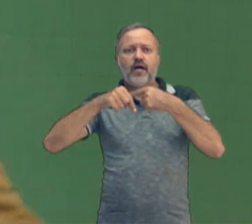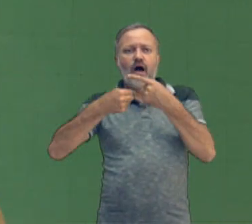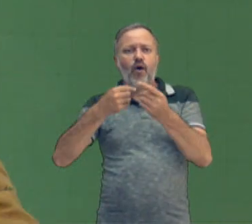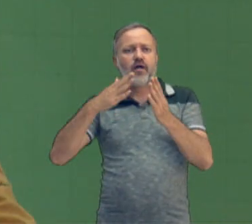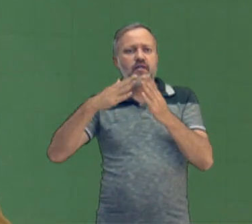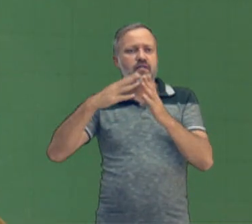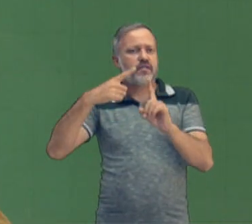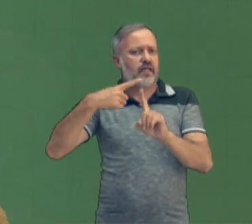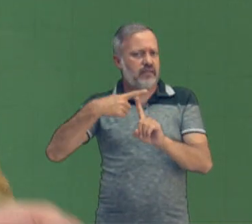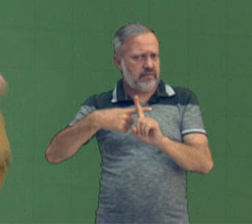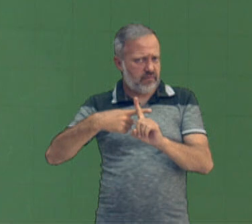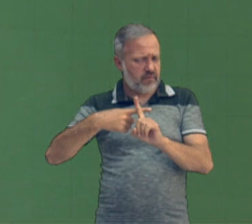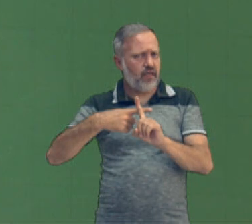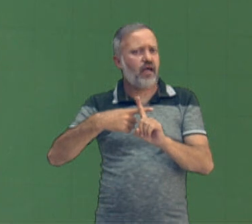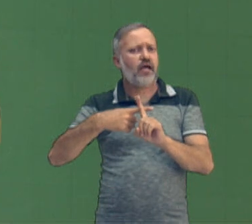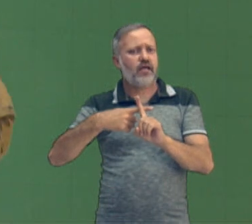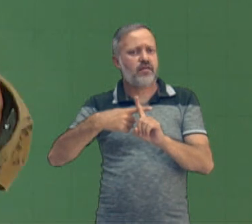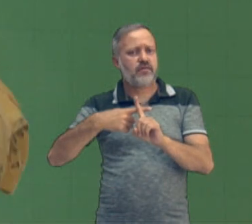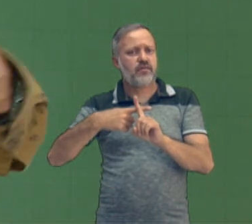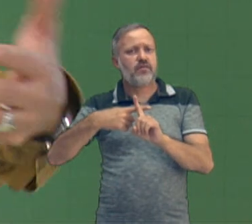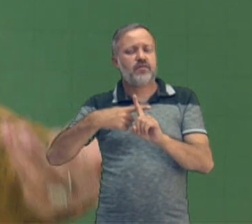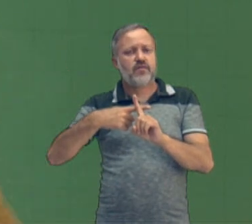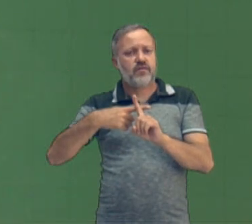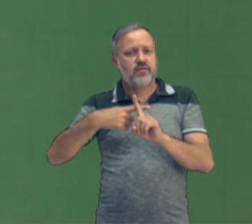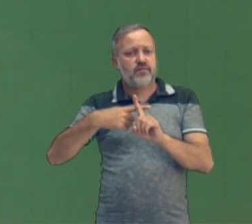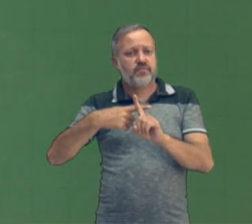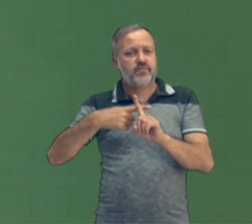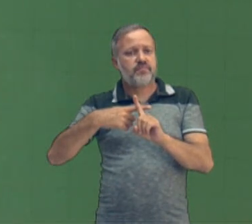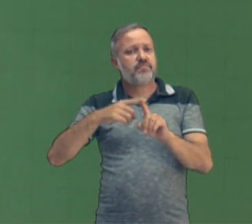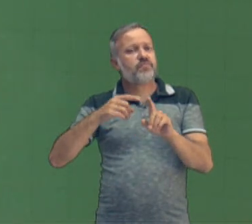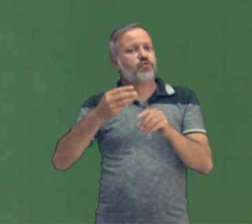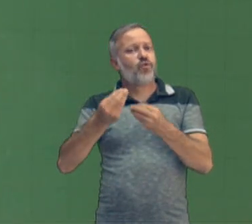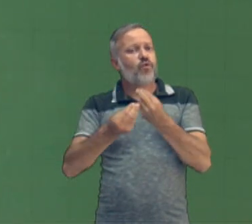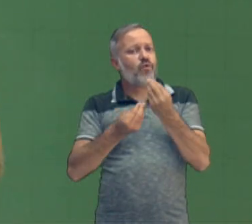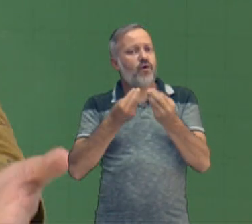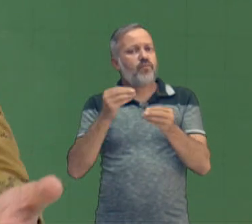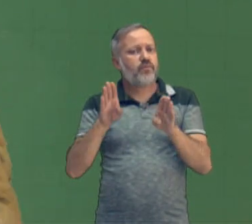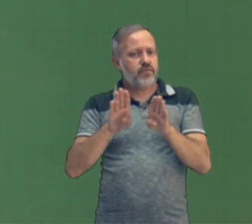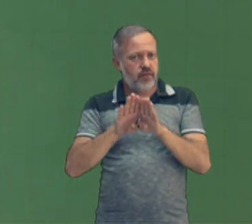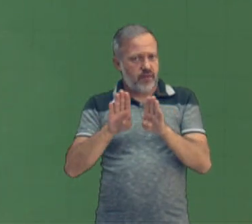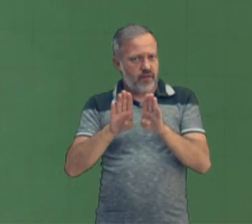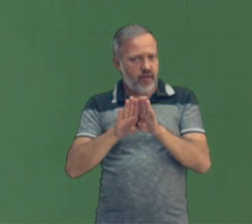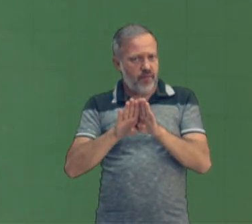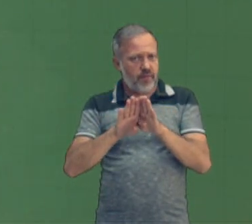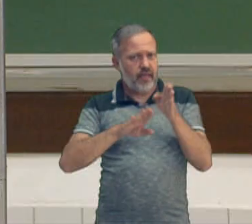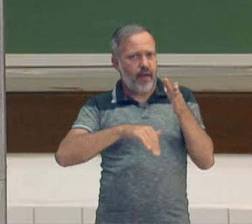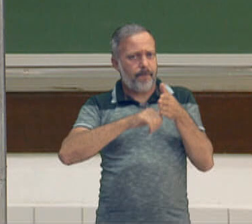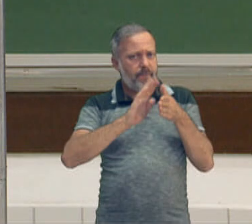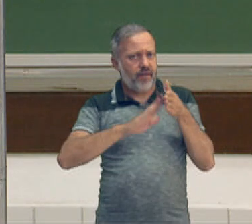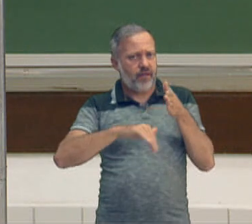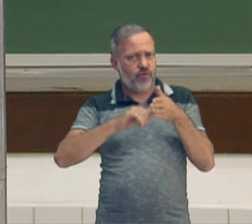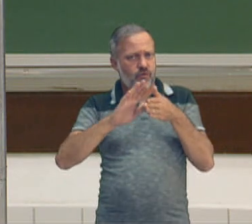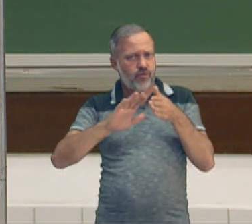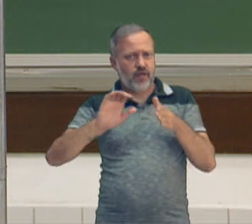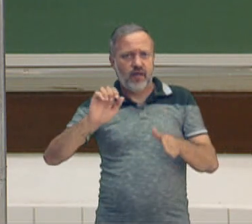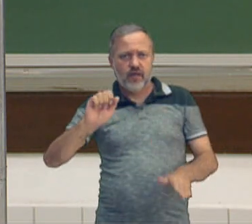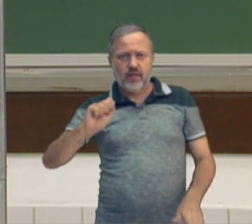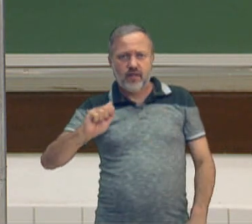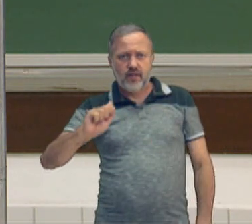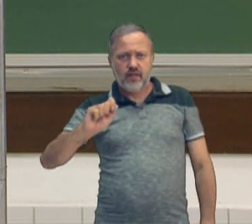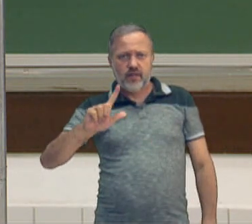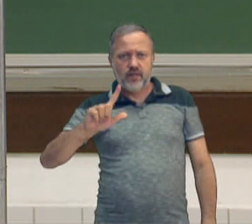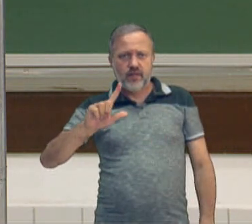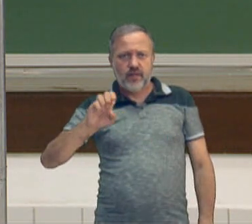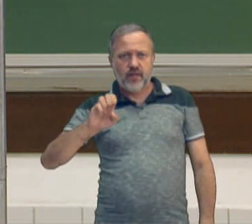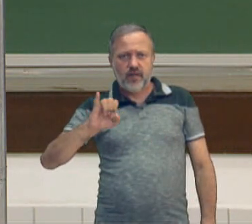obras de Aleijadinho, na Bahia, e aqui no Brasil temos muitas igrejas históricas que são repletas de